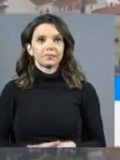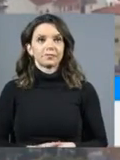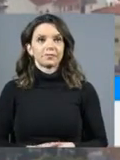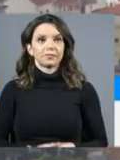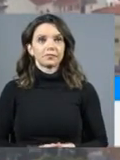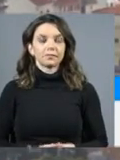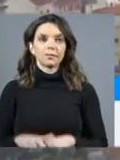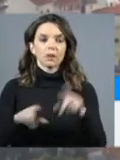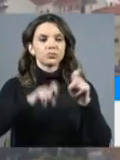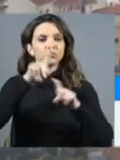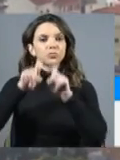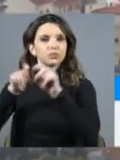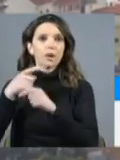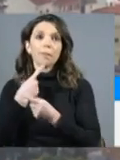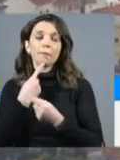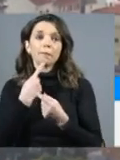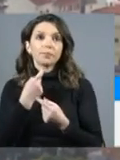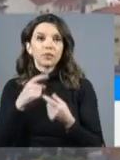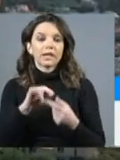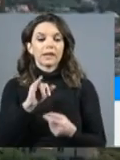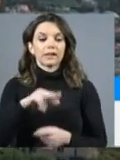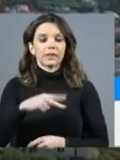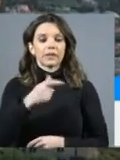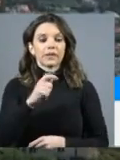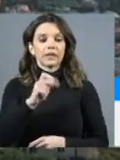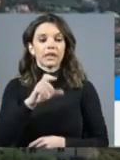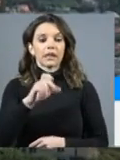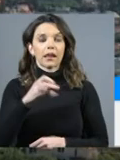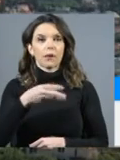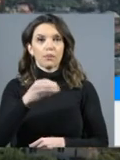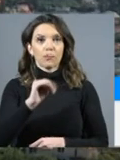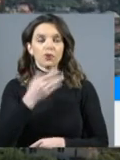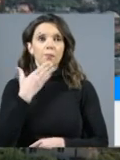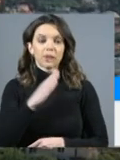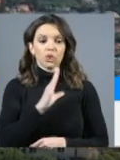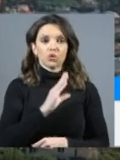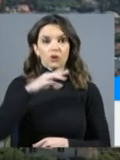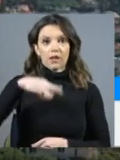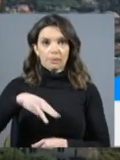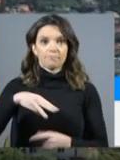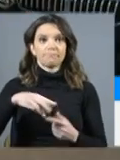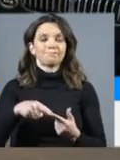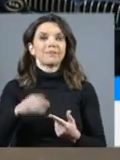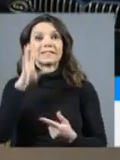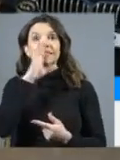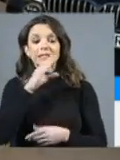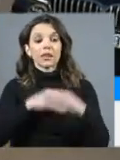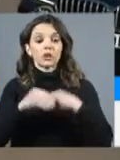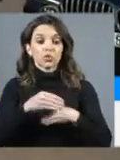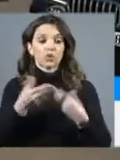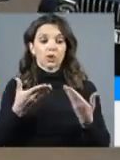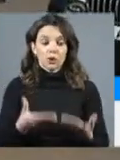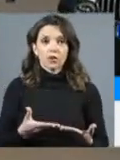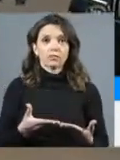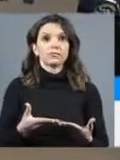A sondagem foi feita pela Intercampus a pedido do JTM. Se as eleições regionais fossem agora, com ou sem coligação,